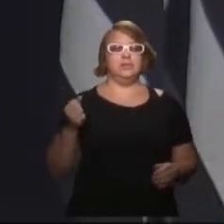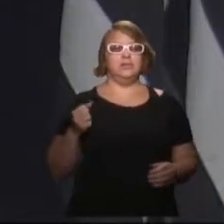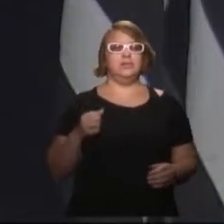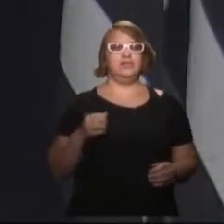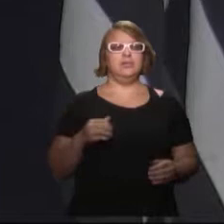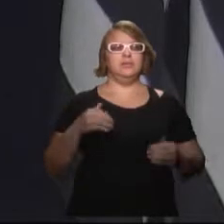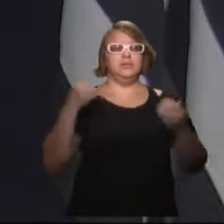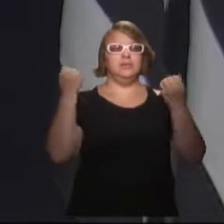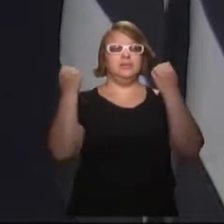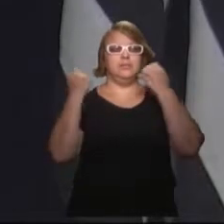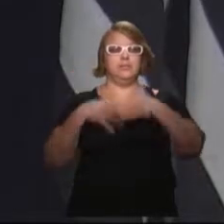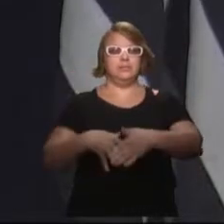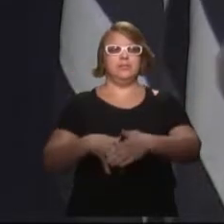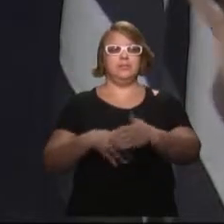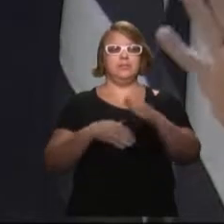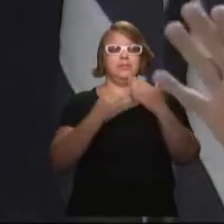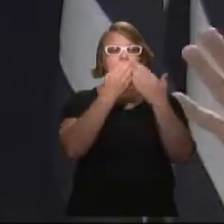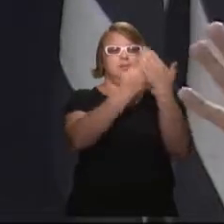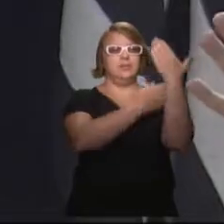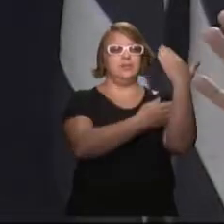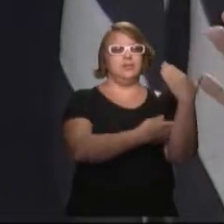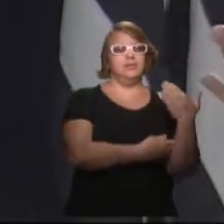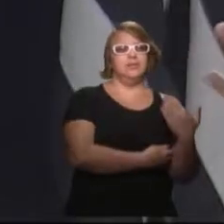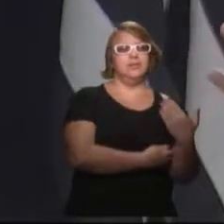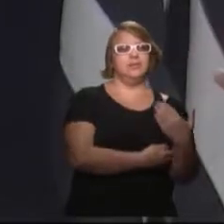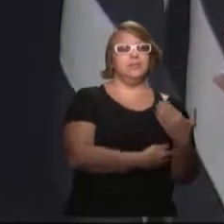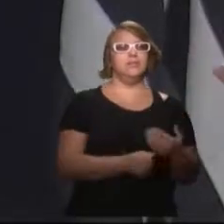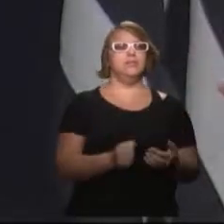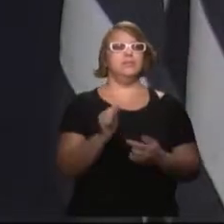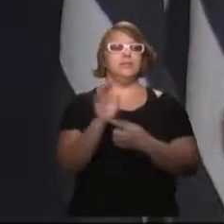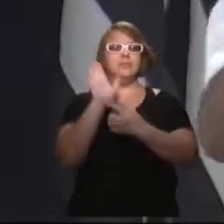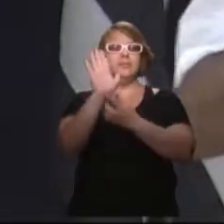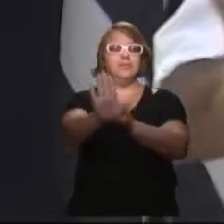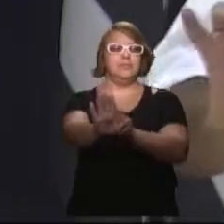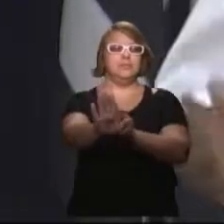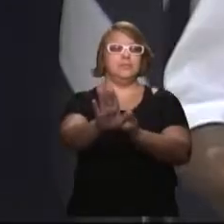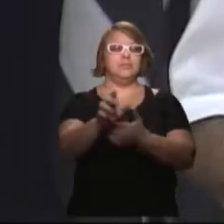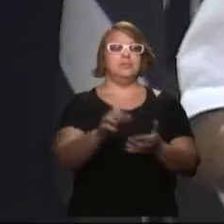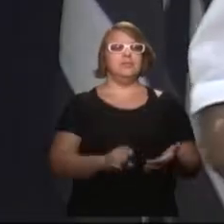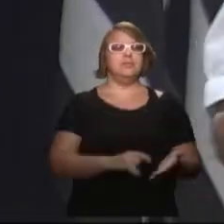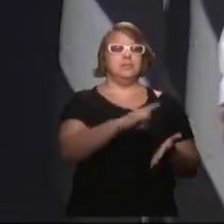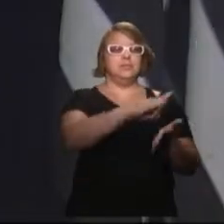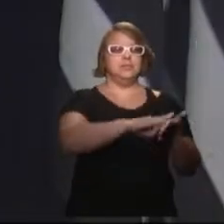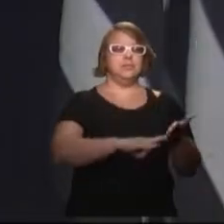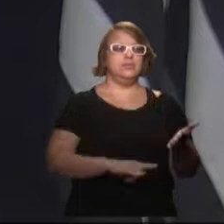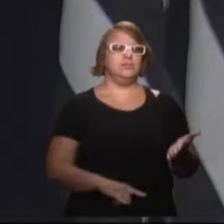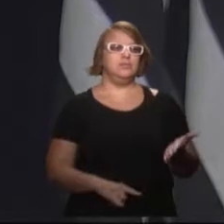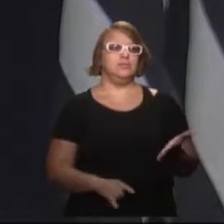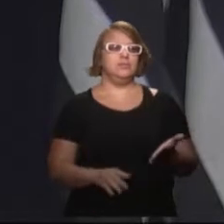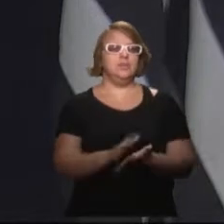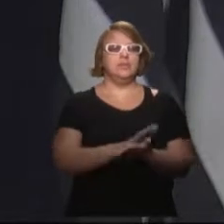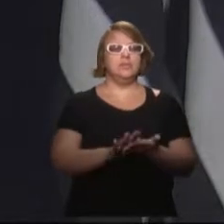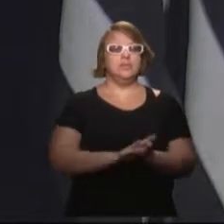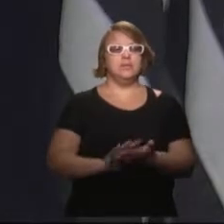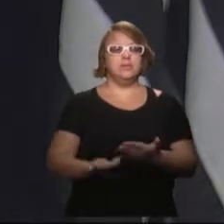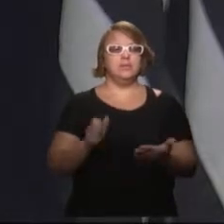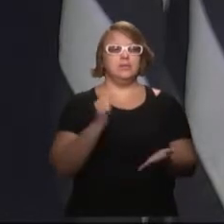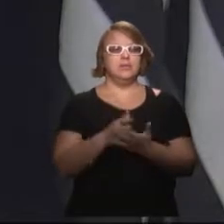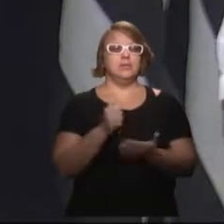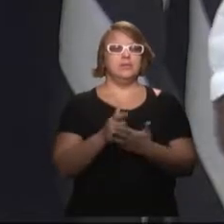quem fosse desempregado, mediante documentação. E num país tão desigual como o nosso,